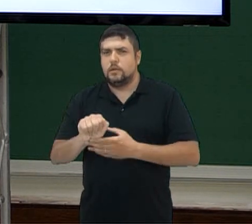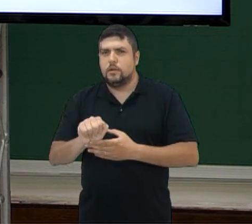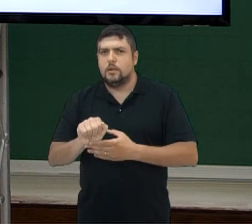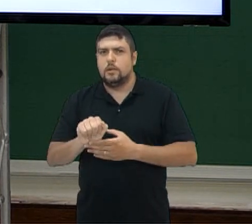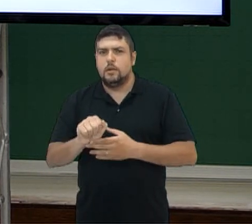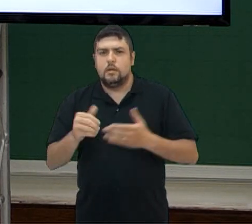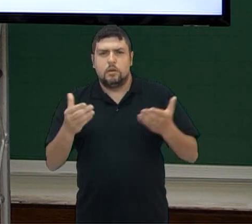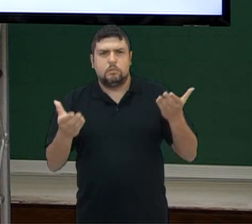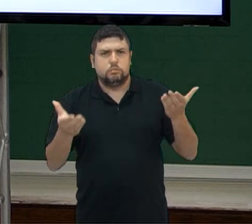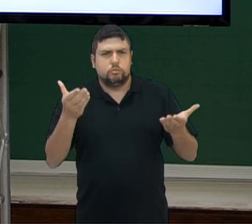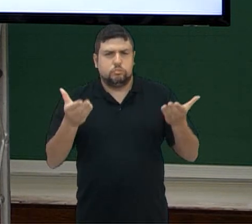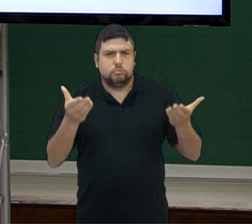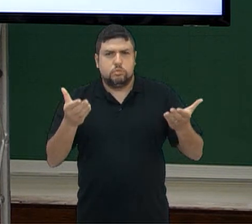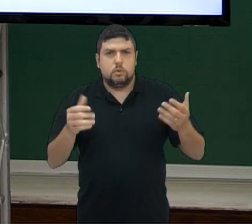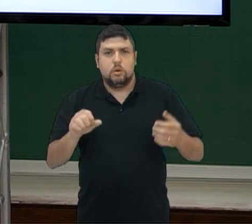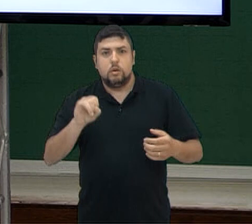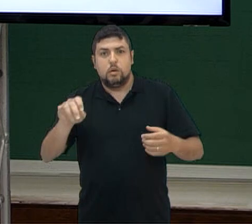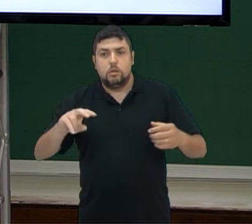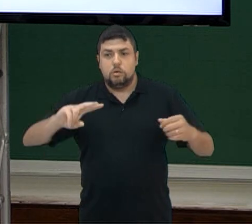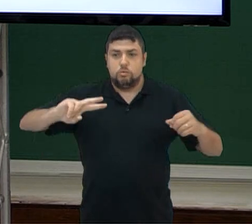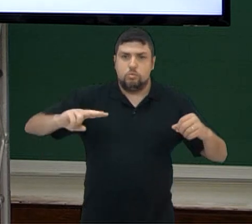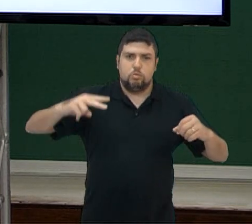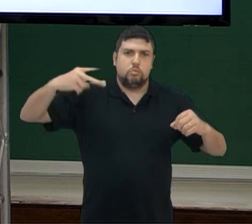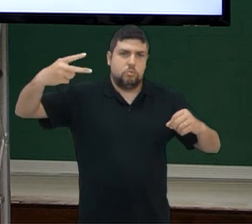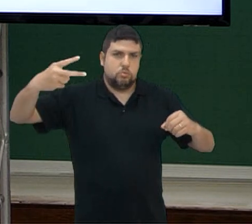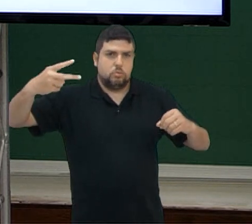uma lógica. Se eu dobrei